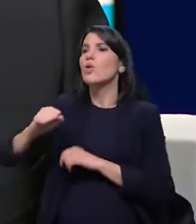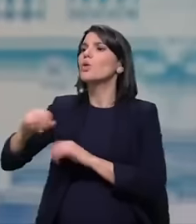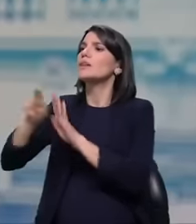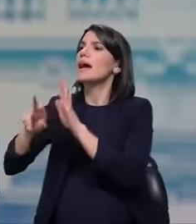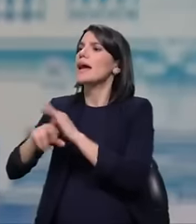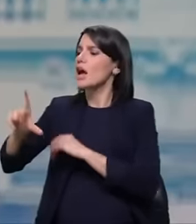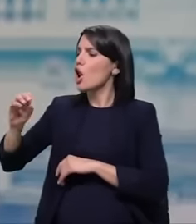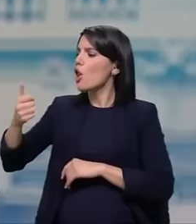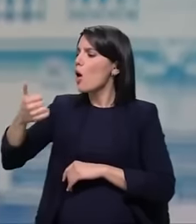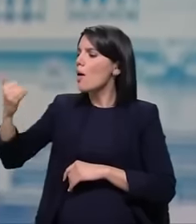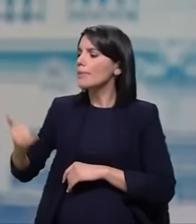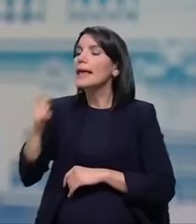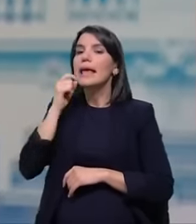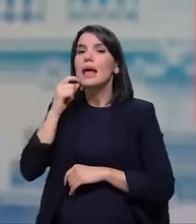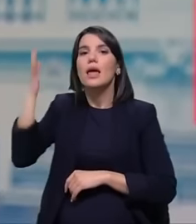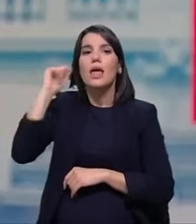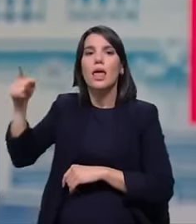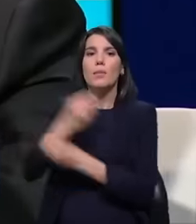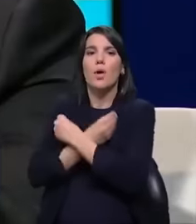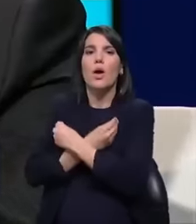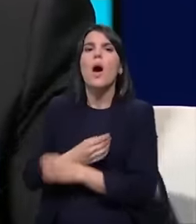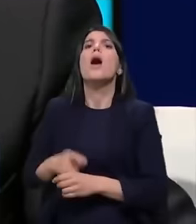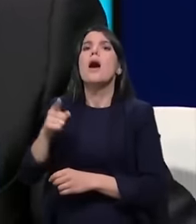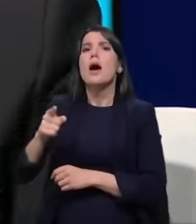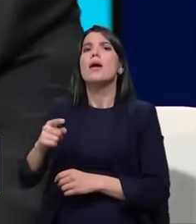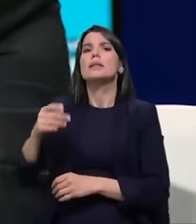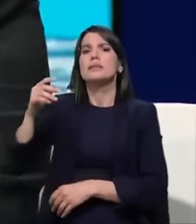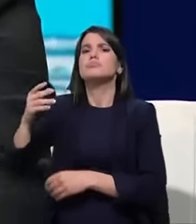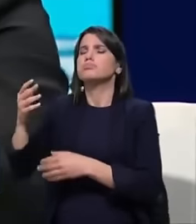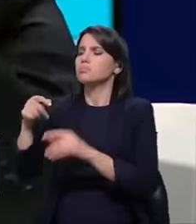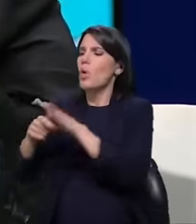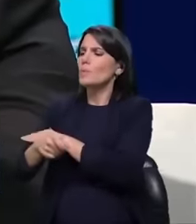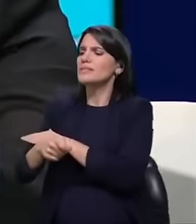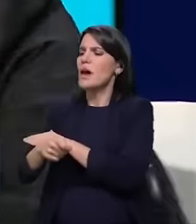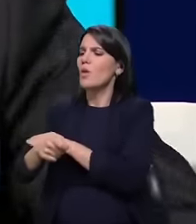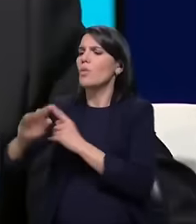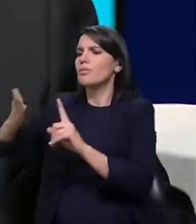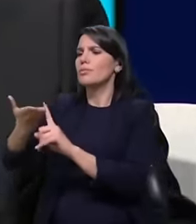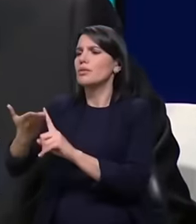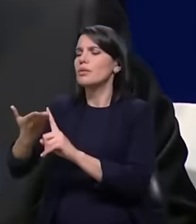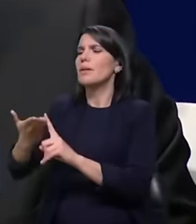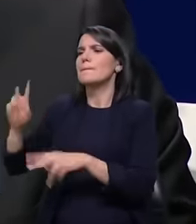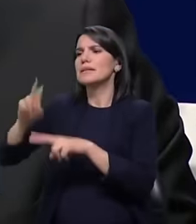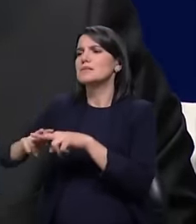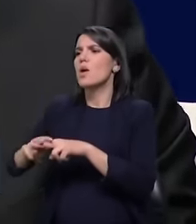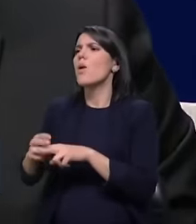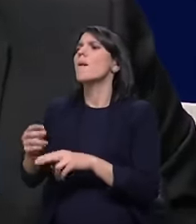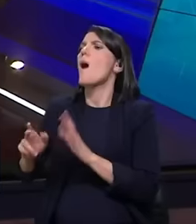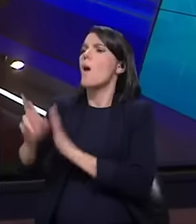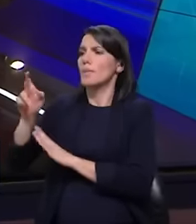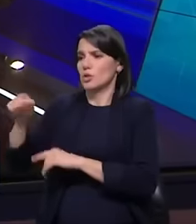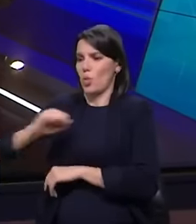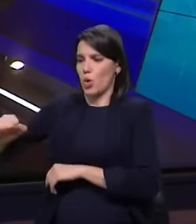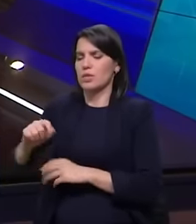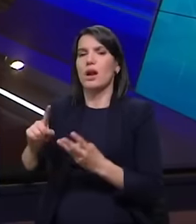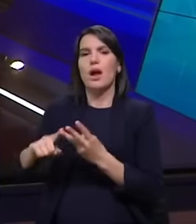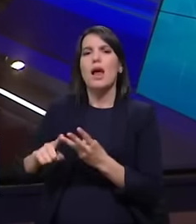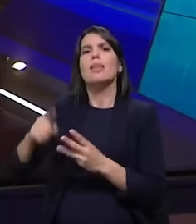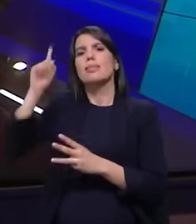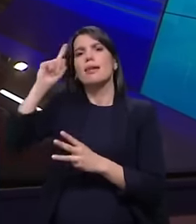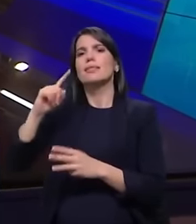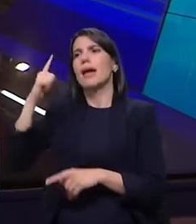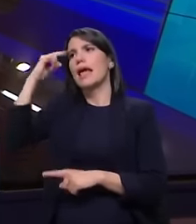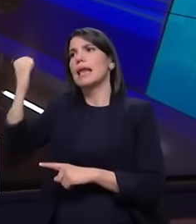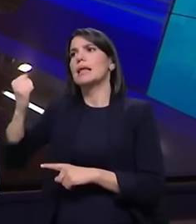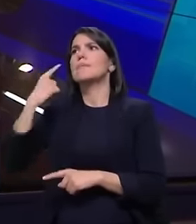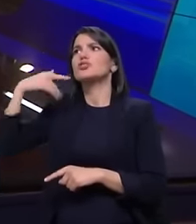Esquerda e a Mariana Mortágua. Quem foi contra o aumento de penas na corrupção? A Mariana Mortágua. Quem foi contra o aumento dos prazos de prescrição dos crimes? A Mariana Mortágua. A